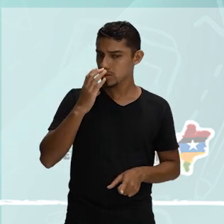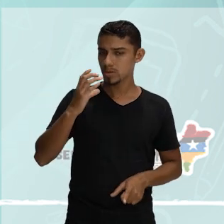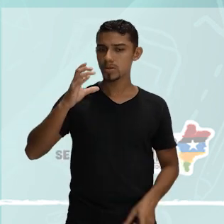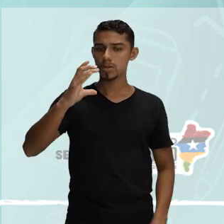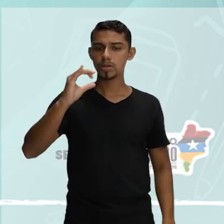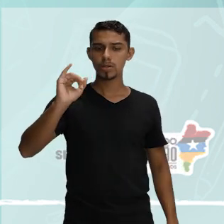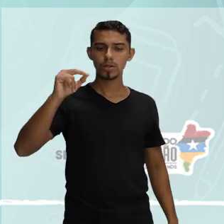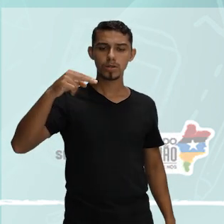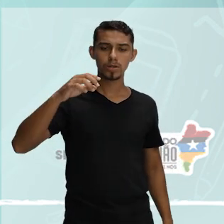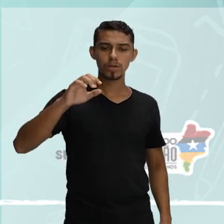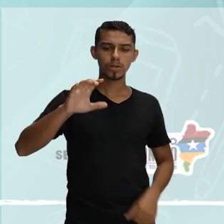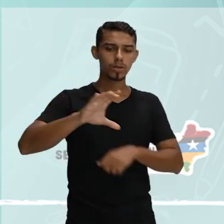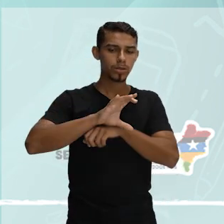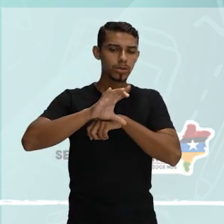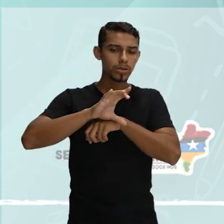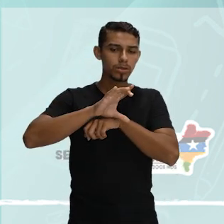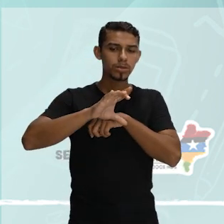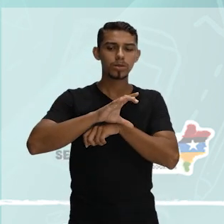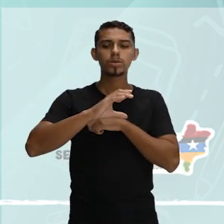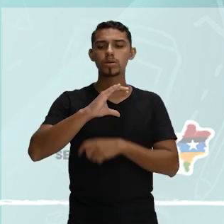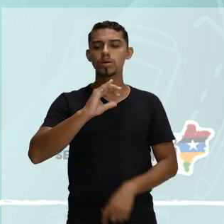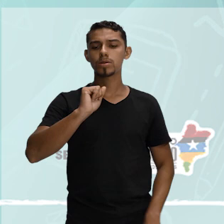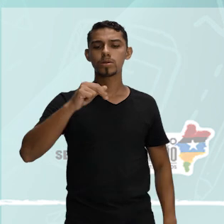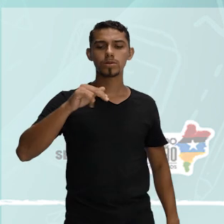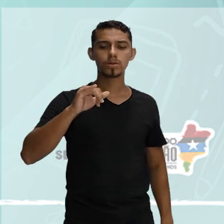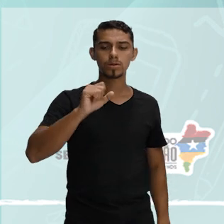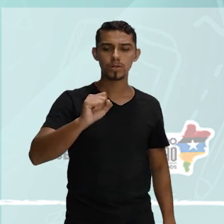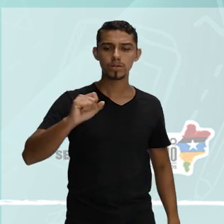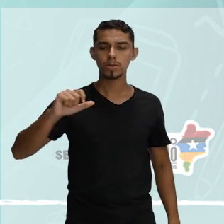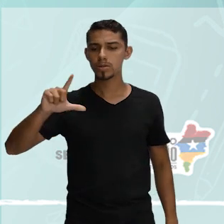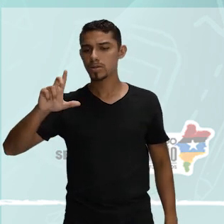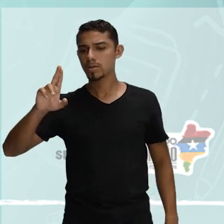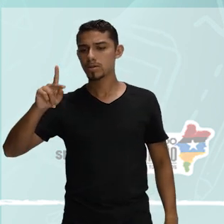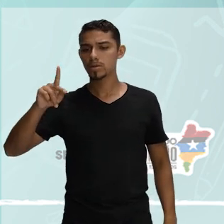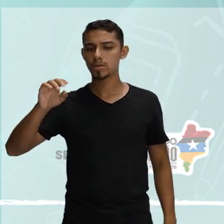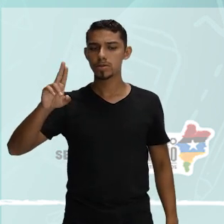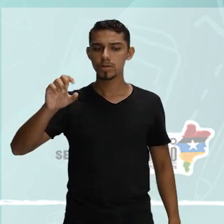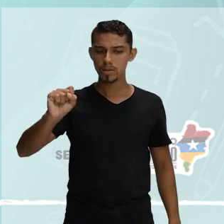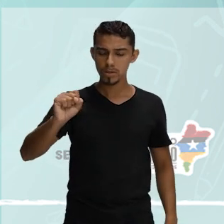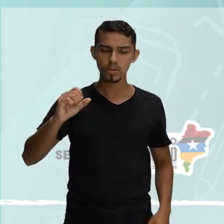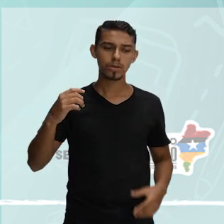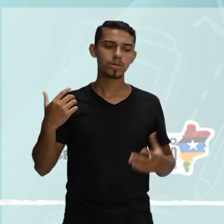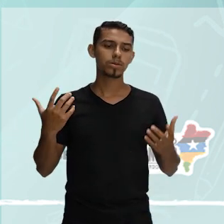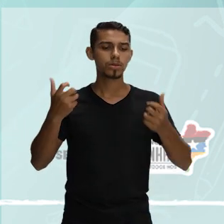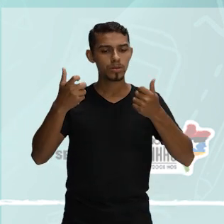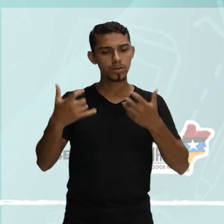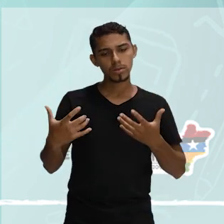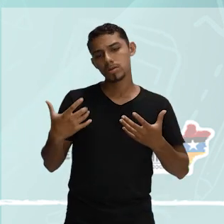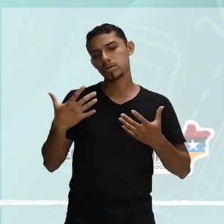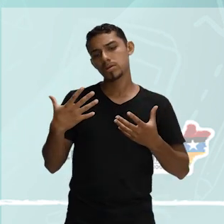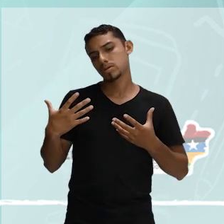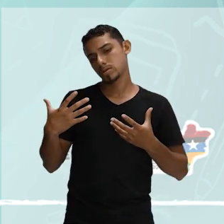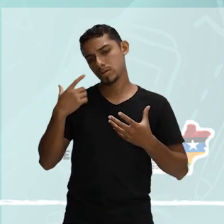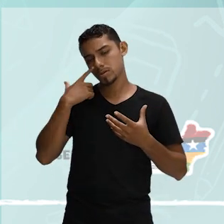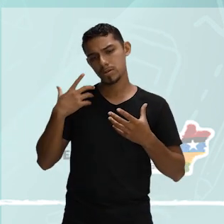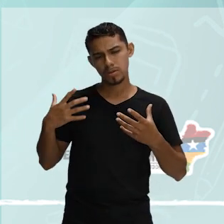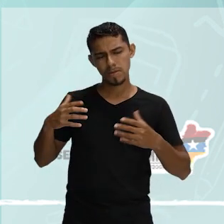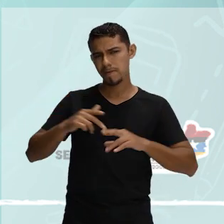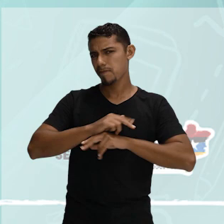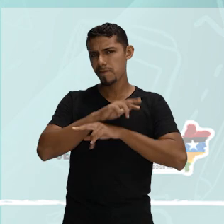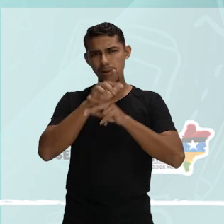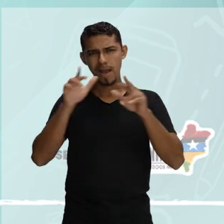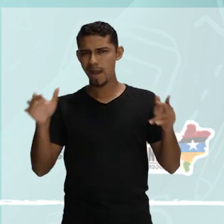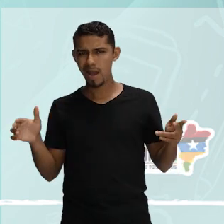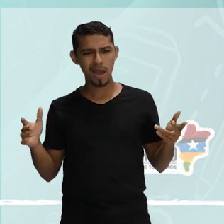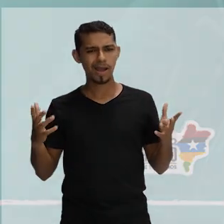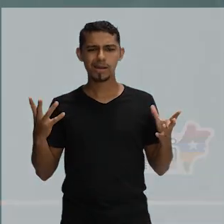lupus. Todos esses cruzamentos têm gerado descendentes férteis. Estranho, né? Várias espécies aqui